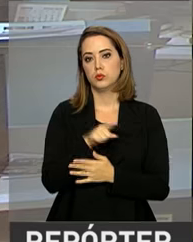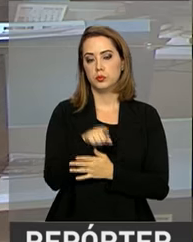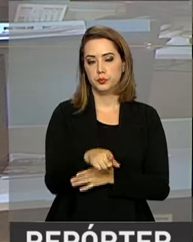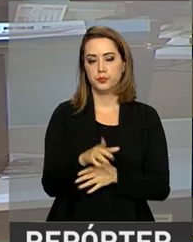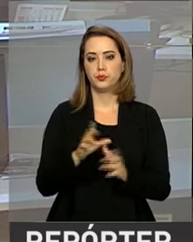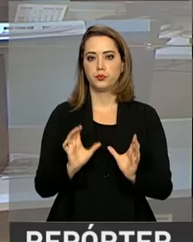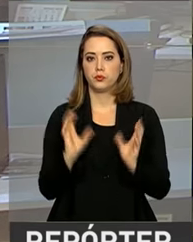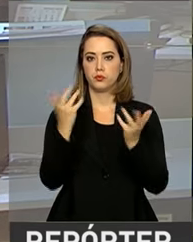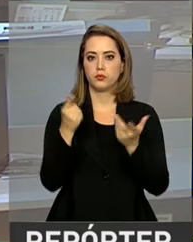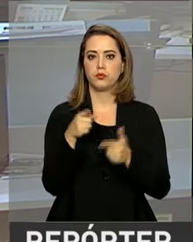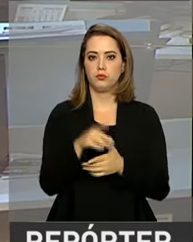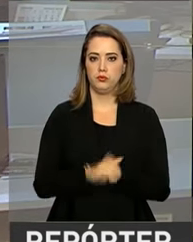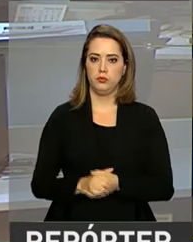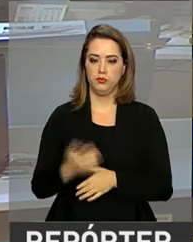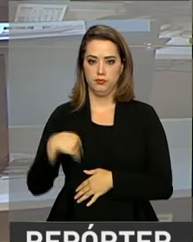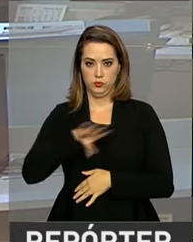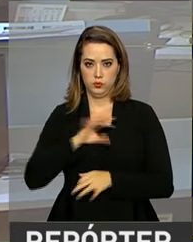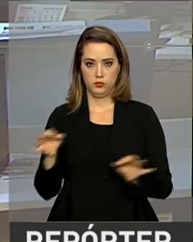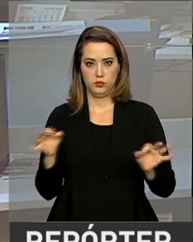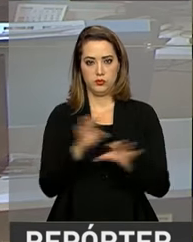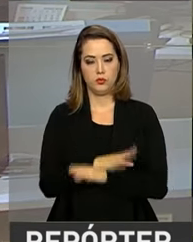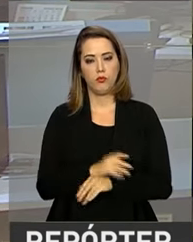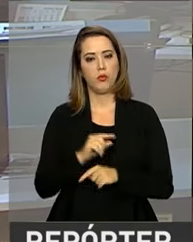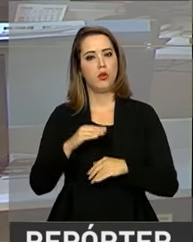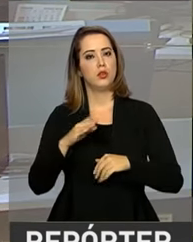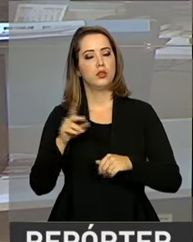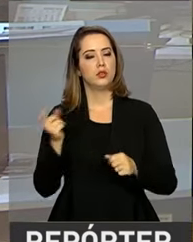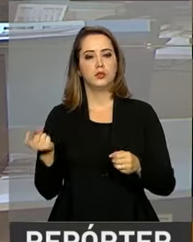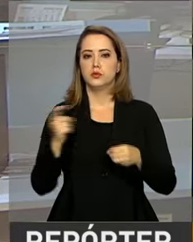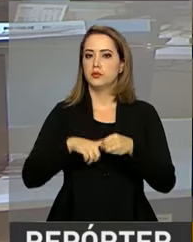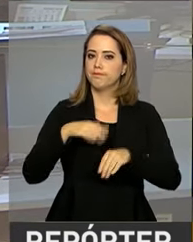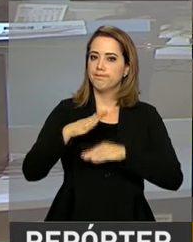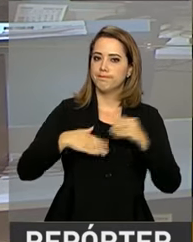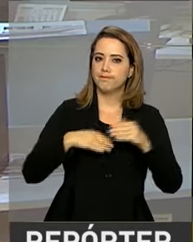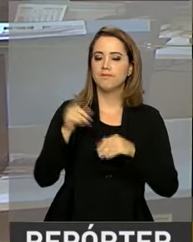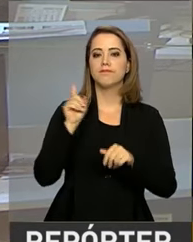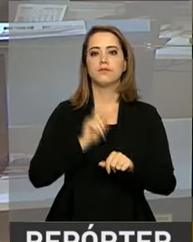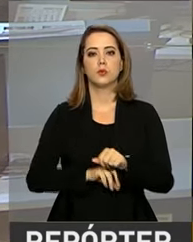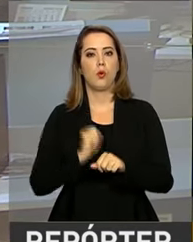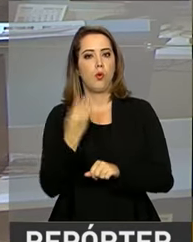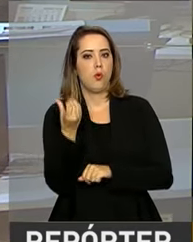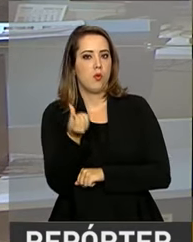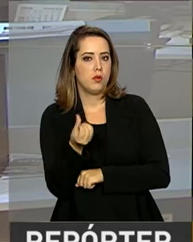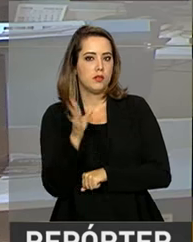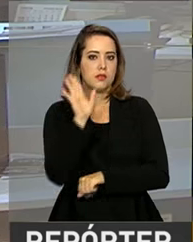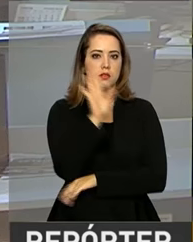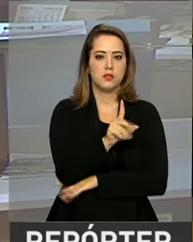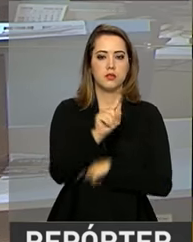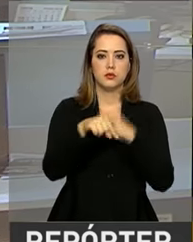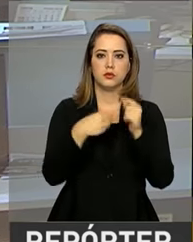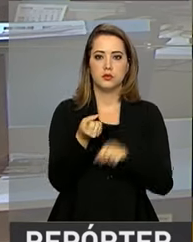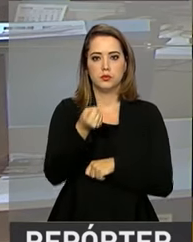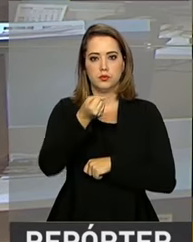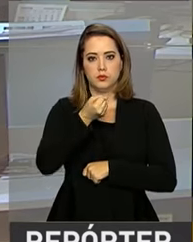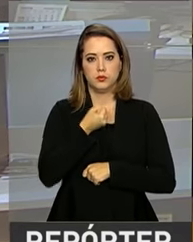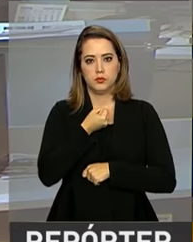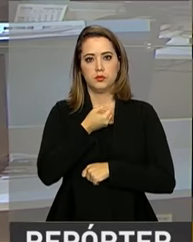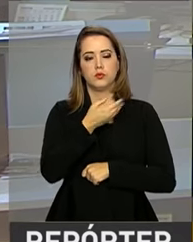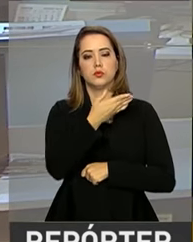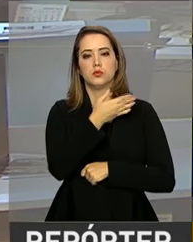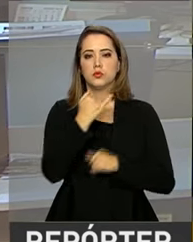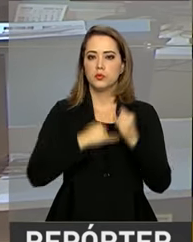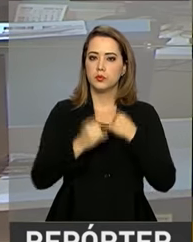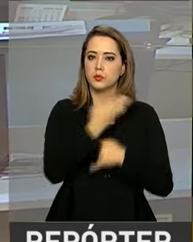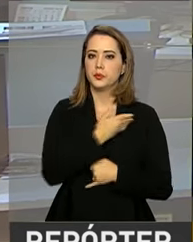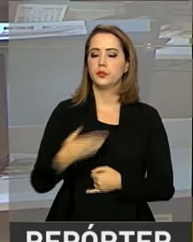evento. E nós ficamos por aqui. Voltamos a qualquer momento ou às 18h na próxima edição do Repórter NBR